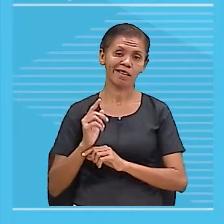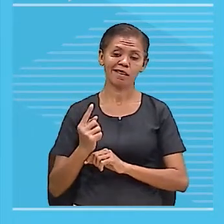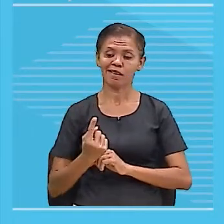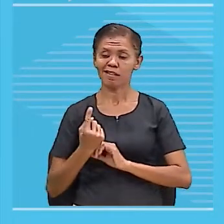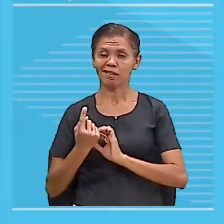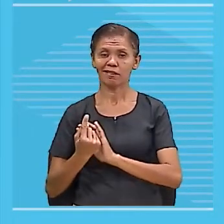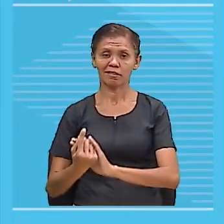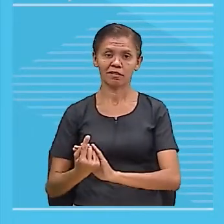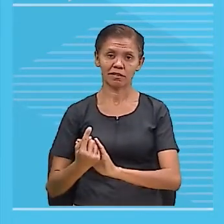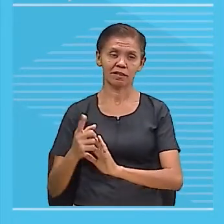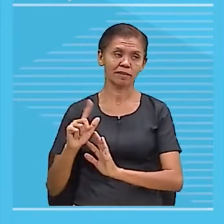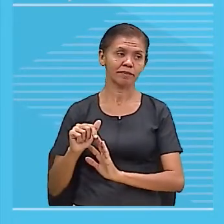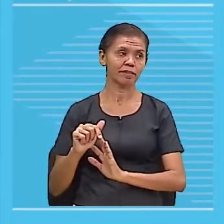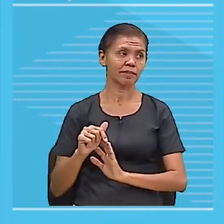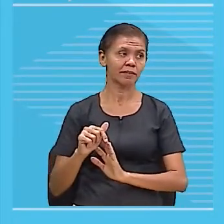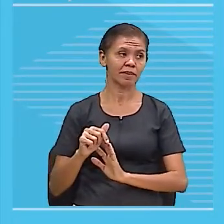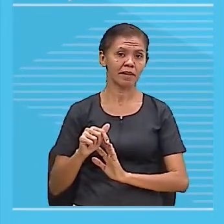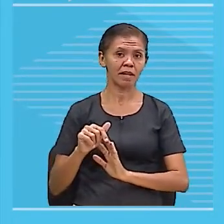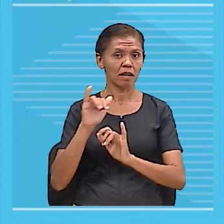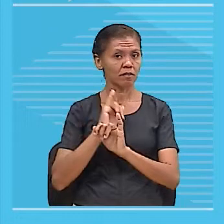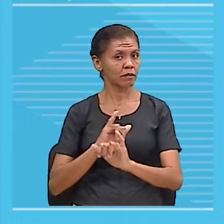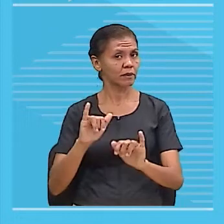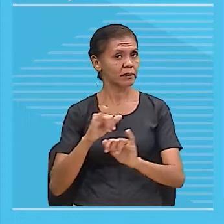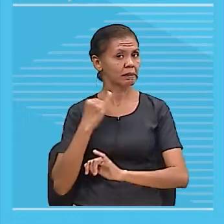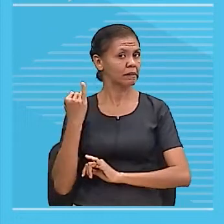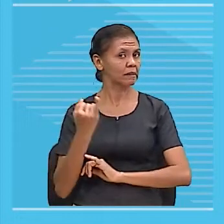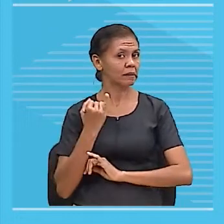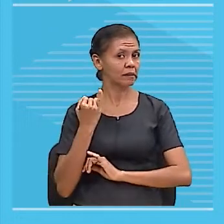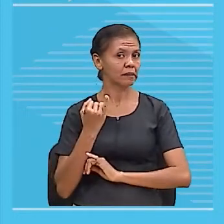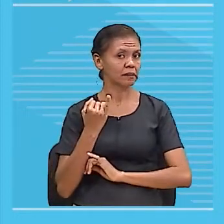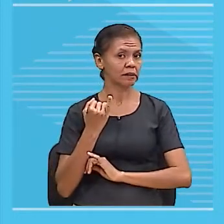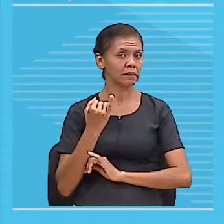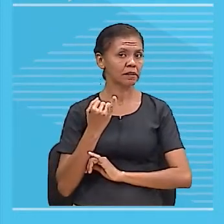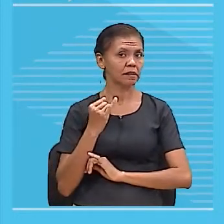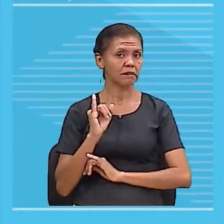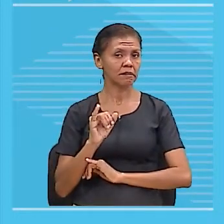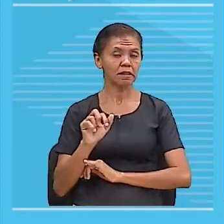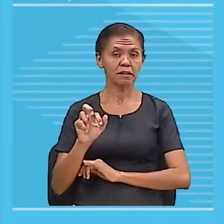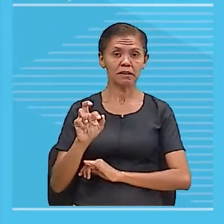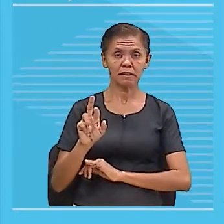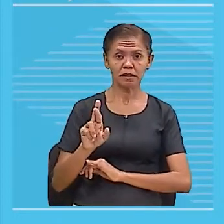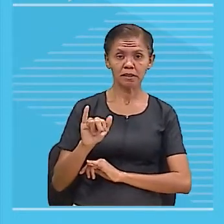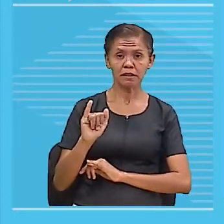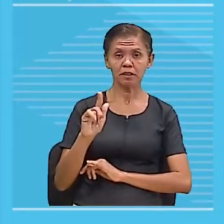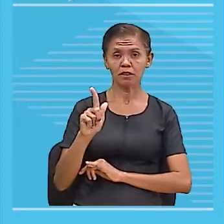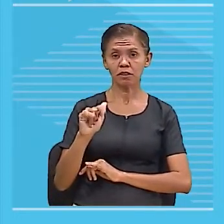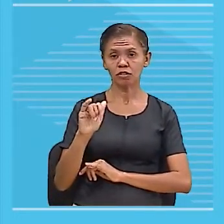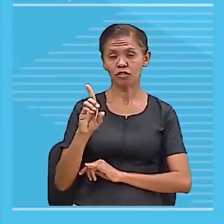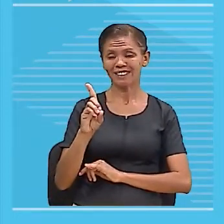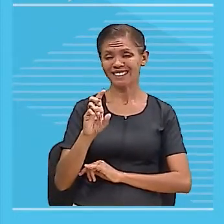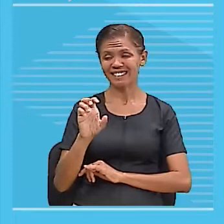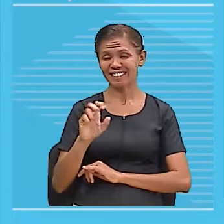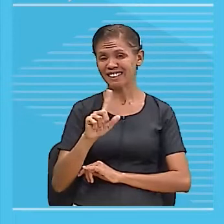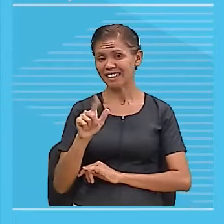informar uma coisa. Quanto maior for a rigidez dielétrica de um